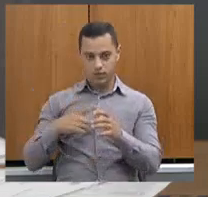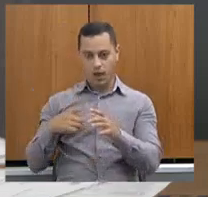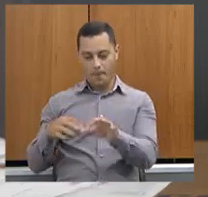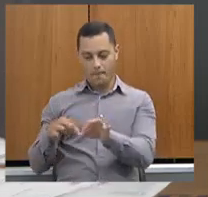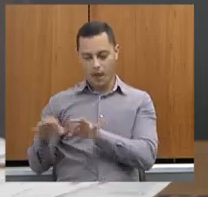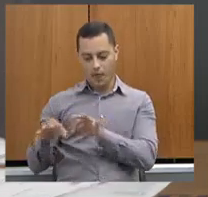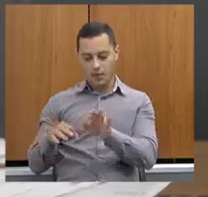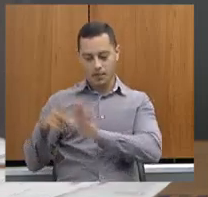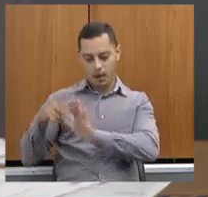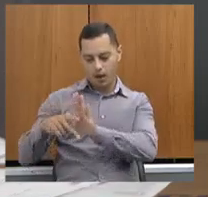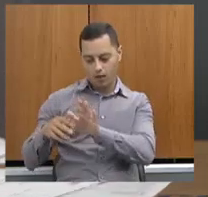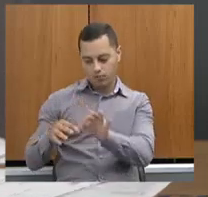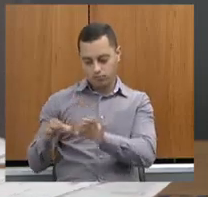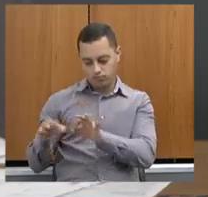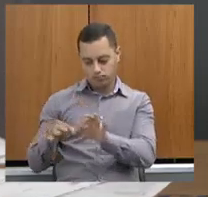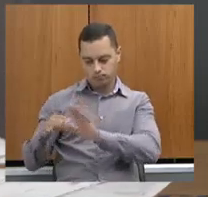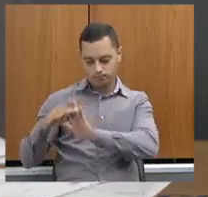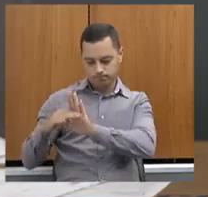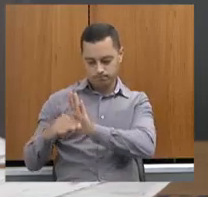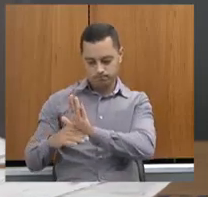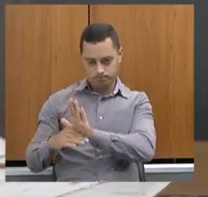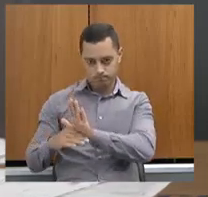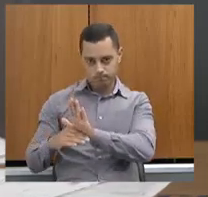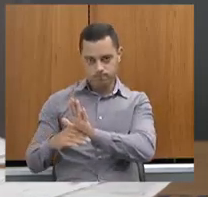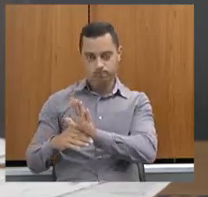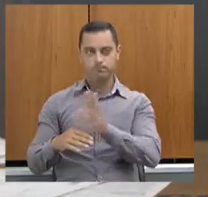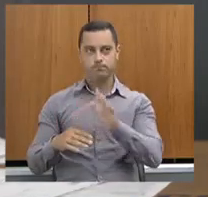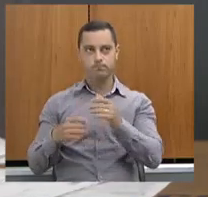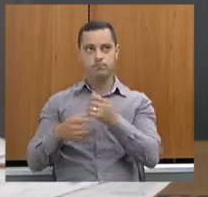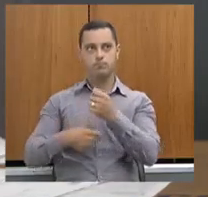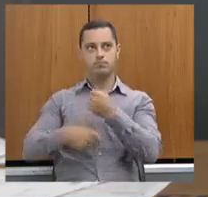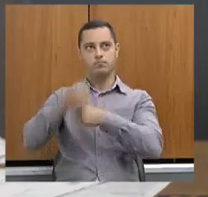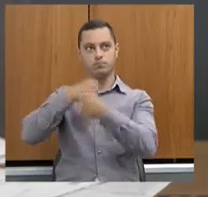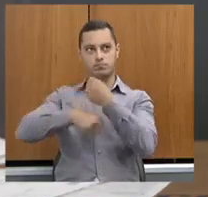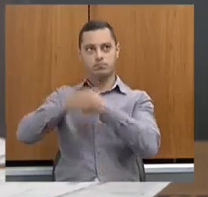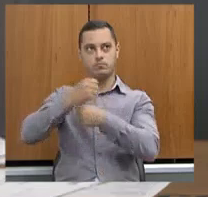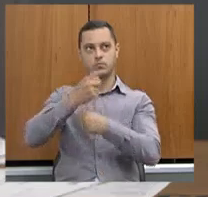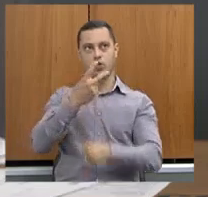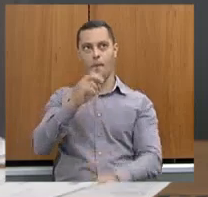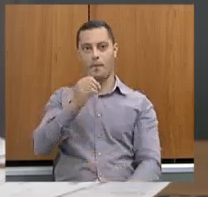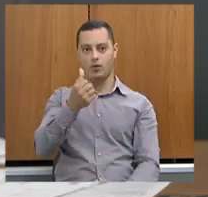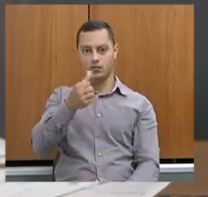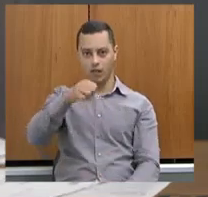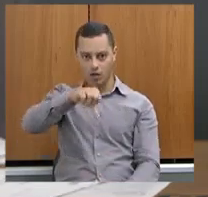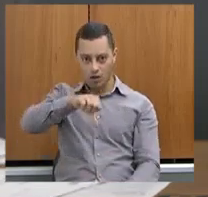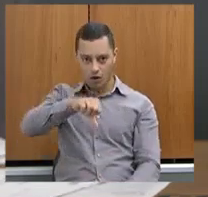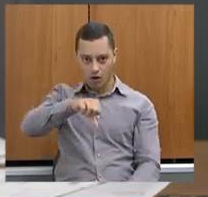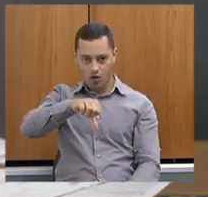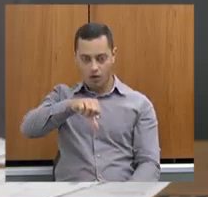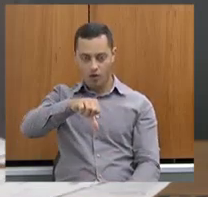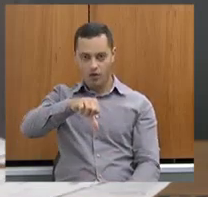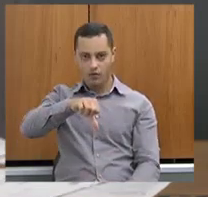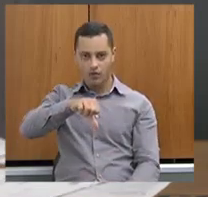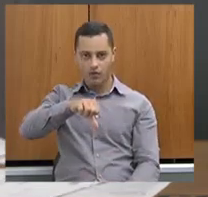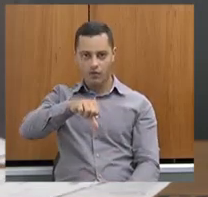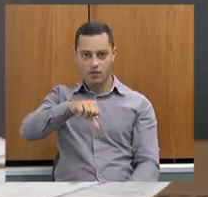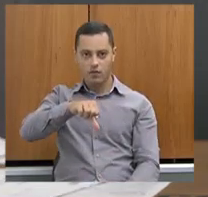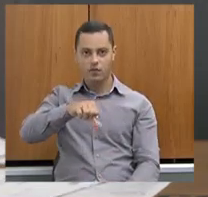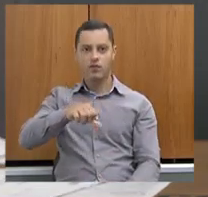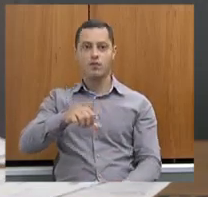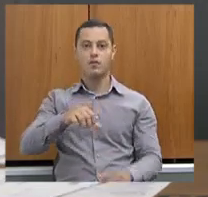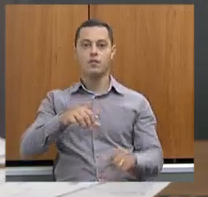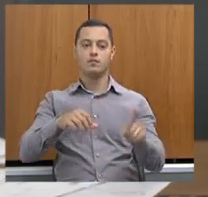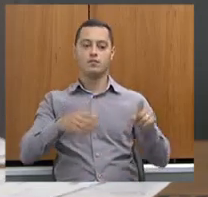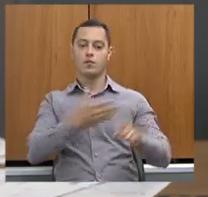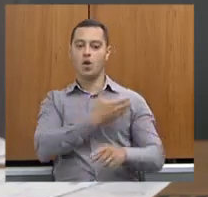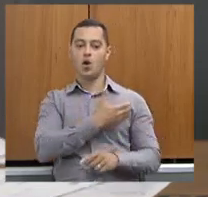mais do que isso nós ainda em 2019 levamos no início do ano ao Governador Zema